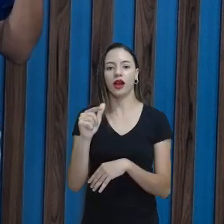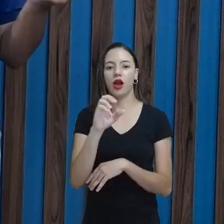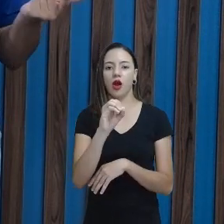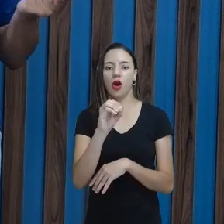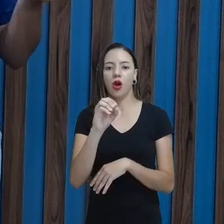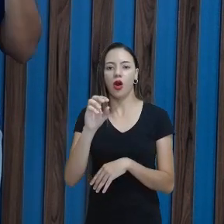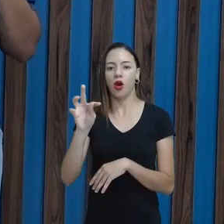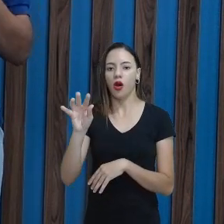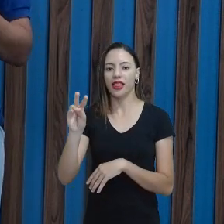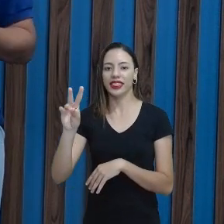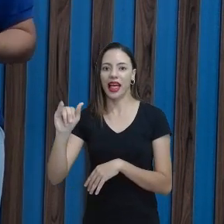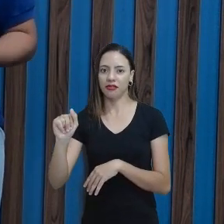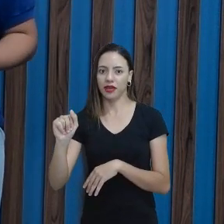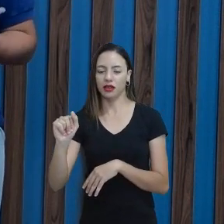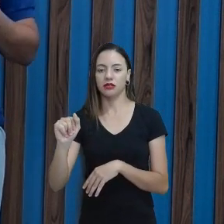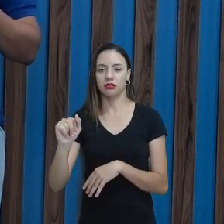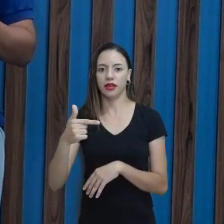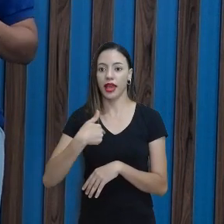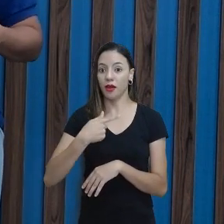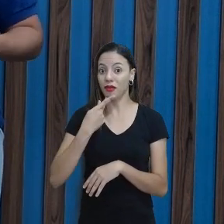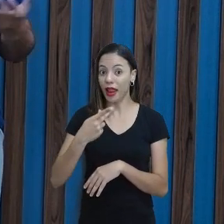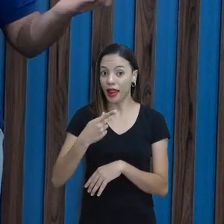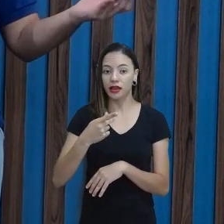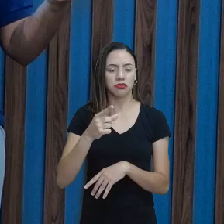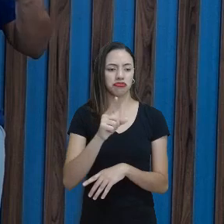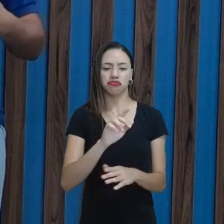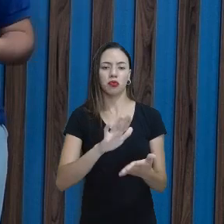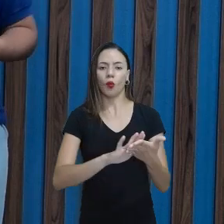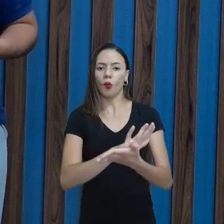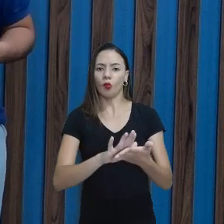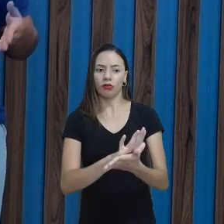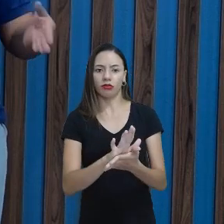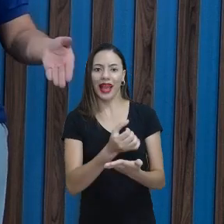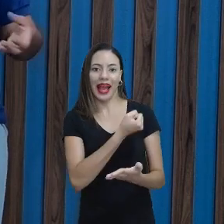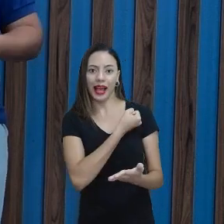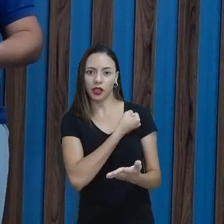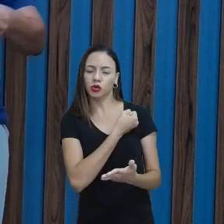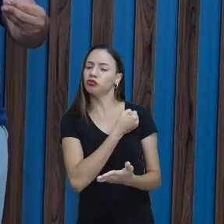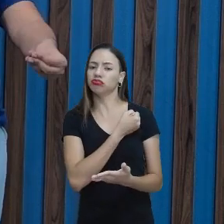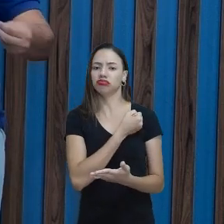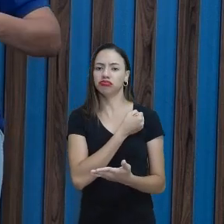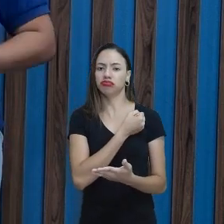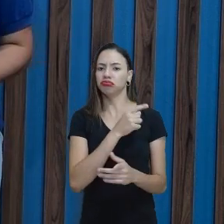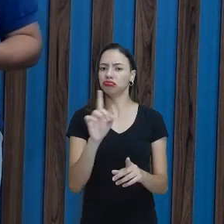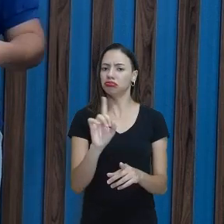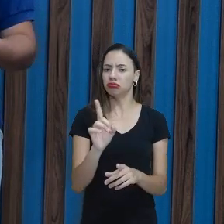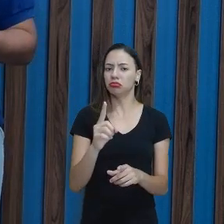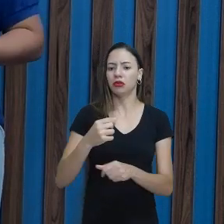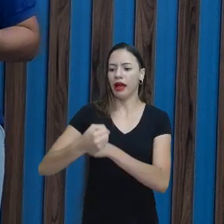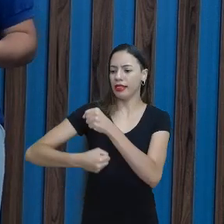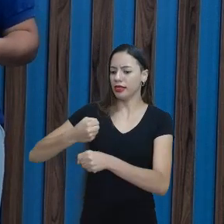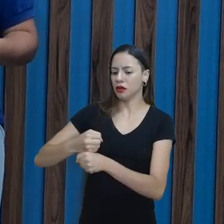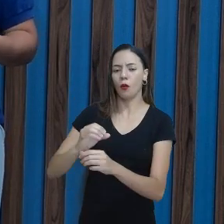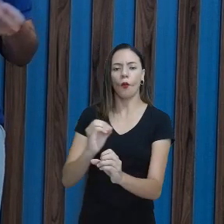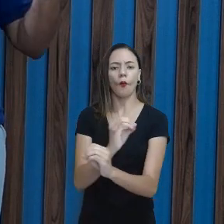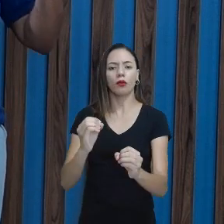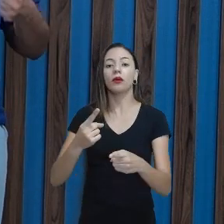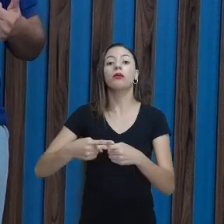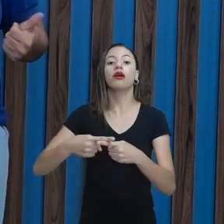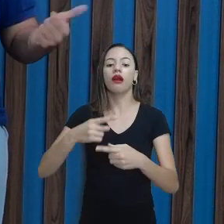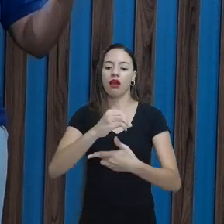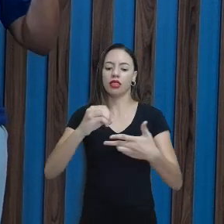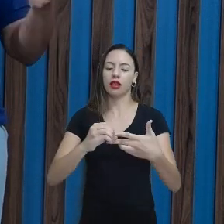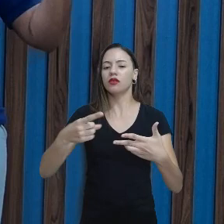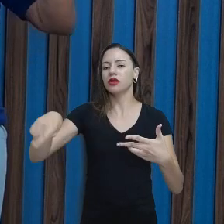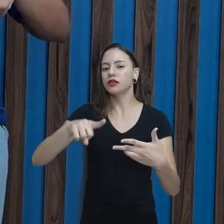fala dela, eu não disse o ano, eu não disse o dia, porque no texto do Enem vocês não têm acesso a essas informações. Mas